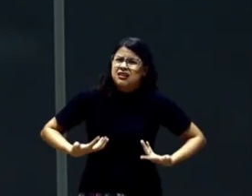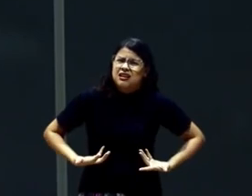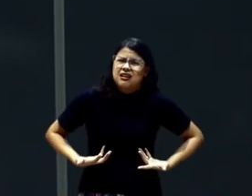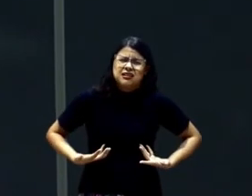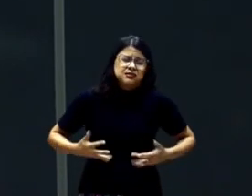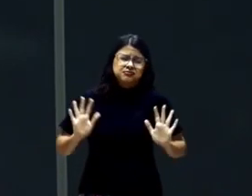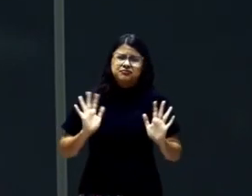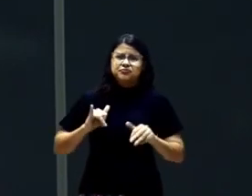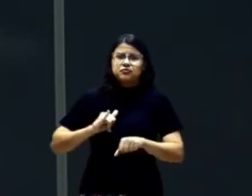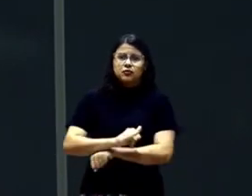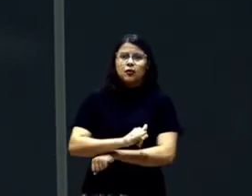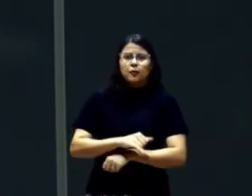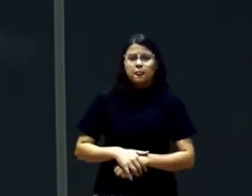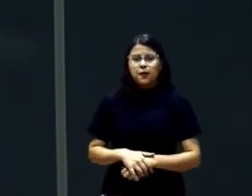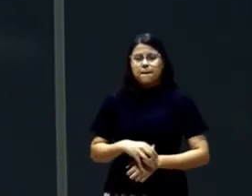Nós temos um culto aqui